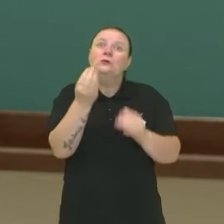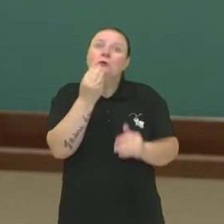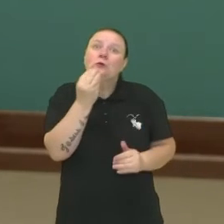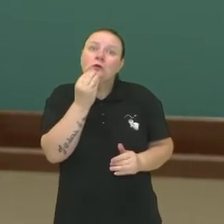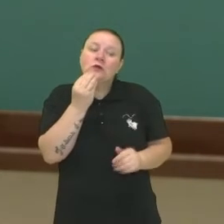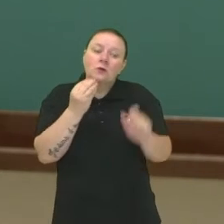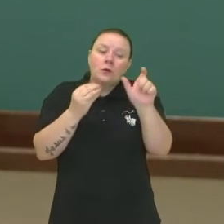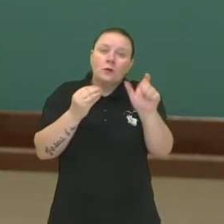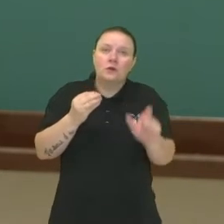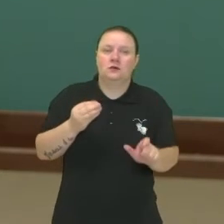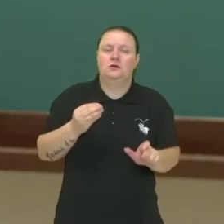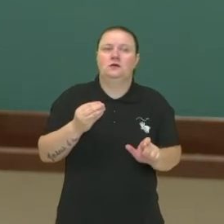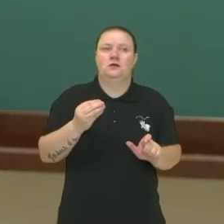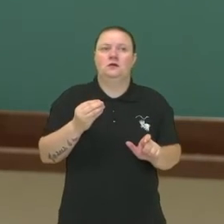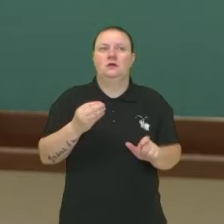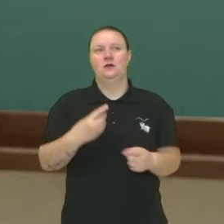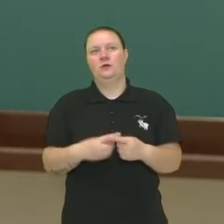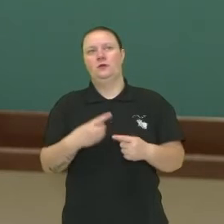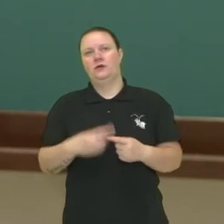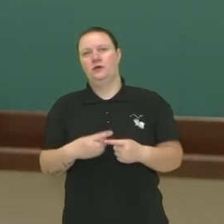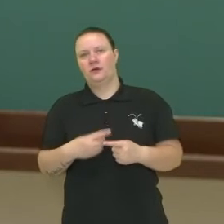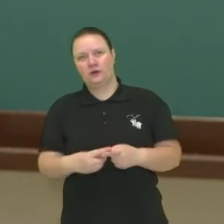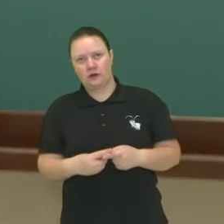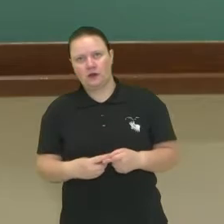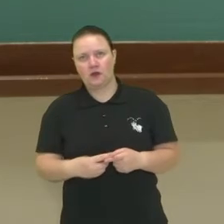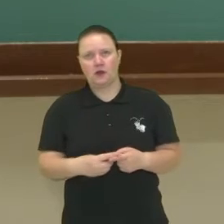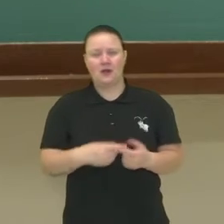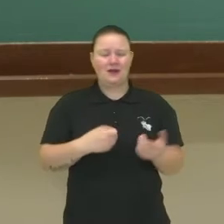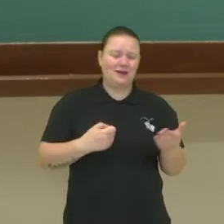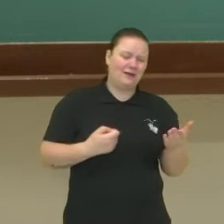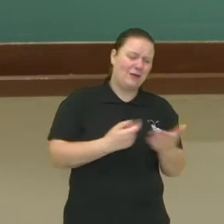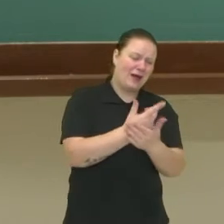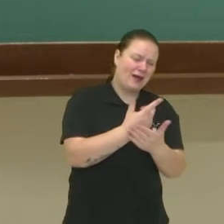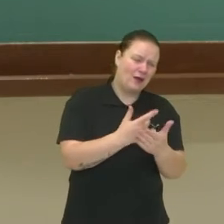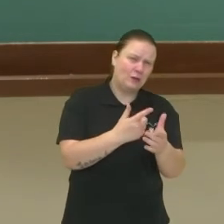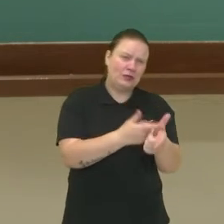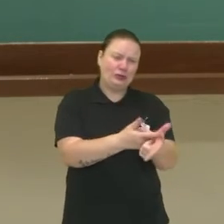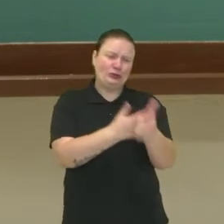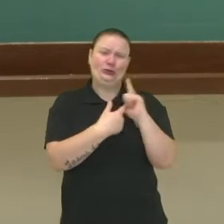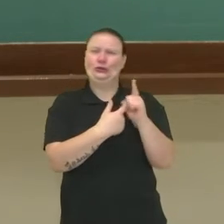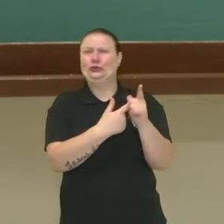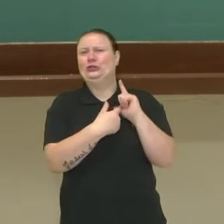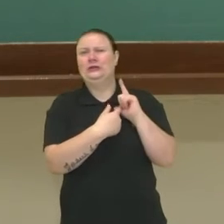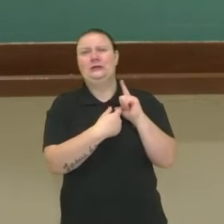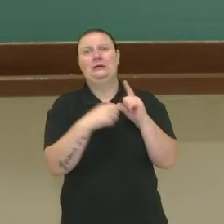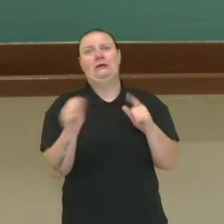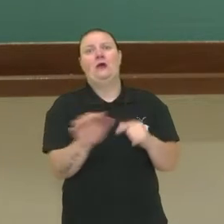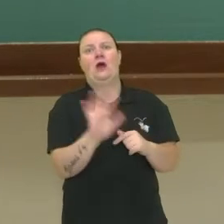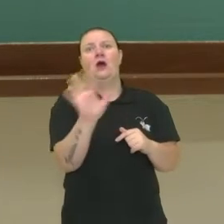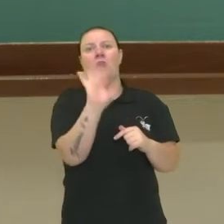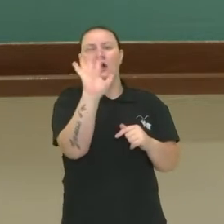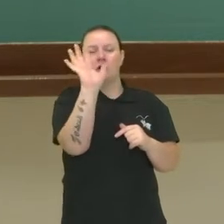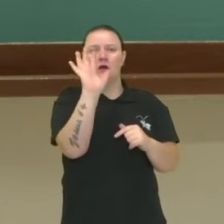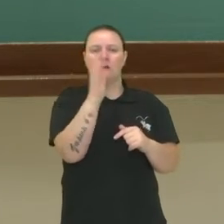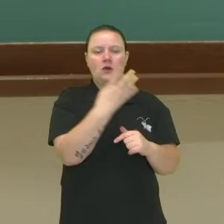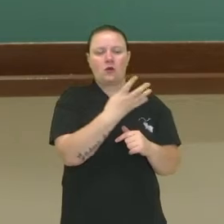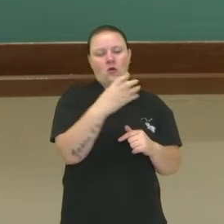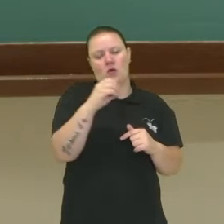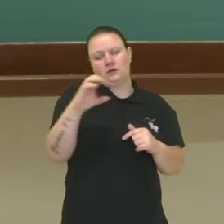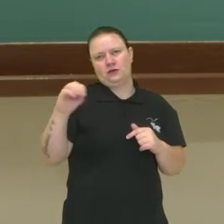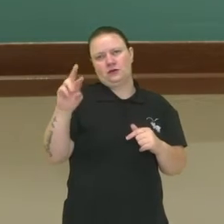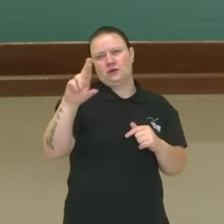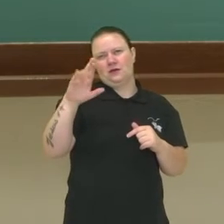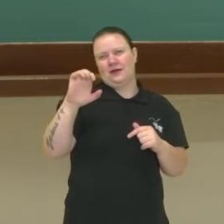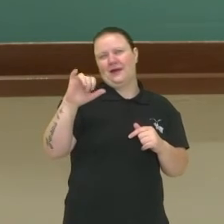personagem? Então, porque a personagem teria que pagar o quê? Uma dívida muito grande no dia seguinte, cerca de R$400